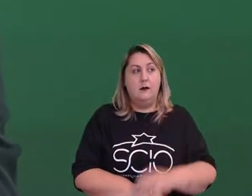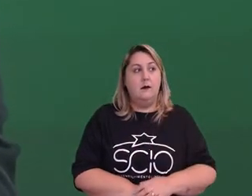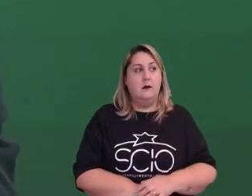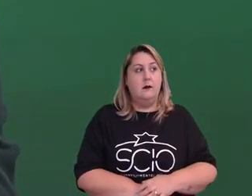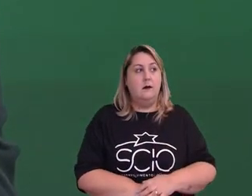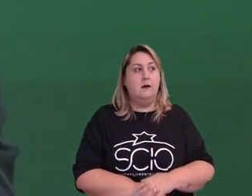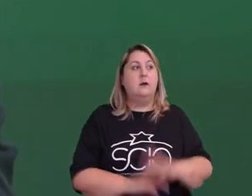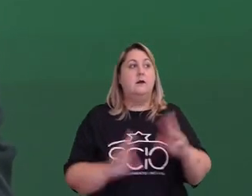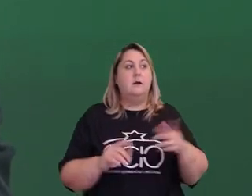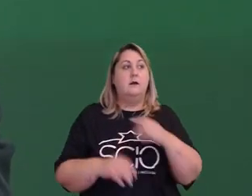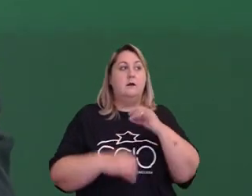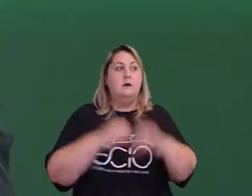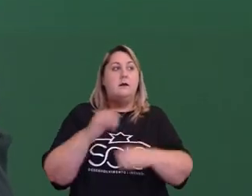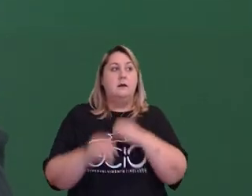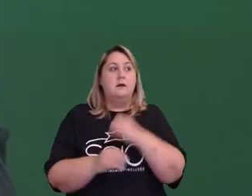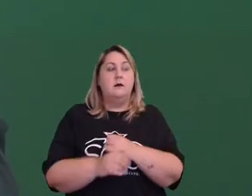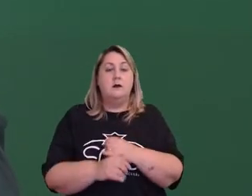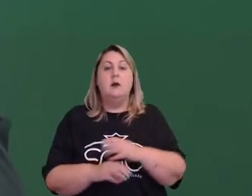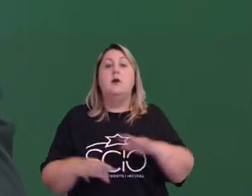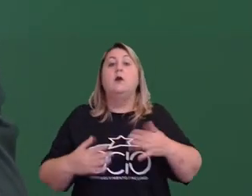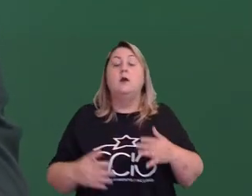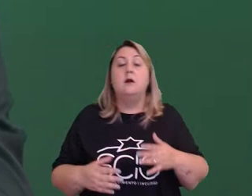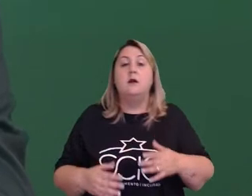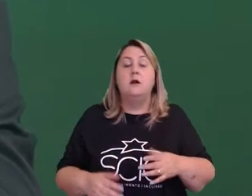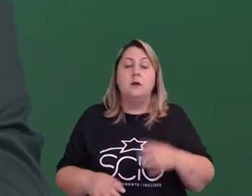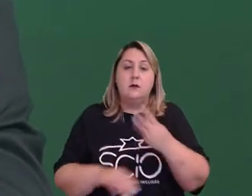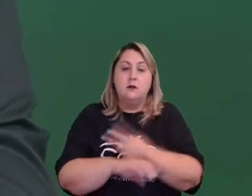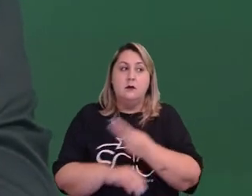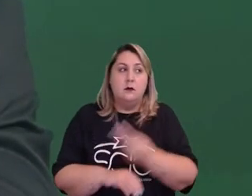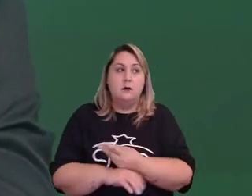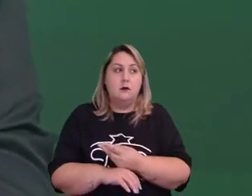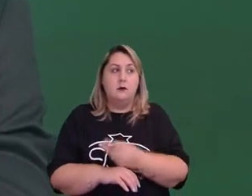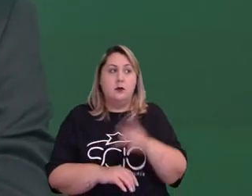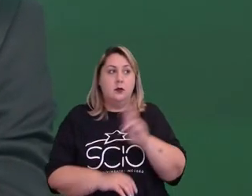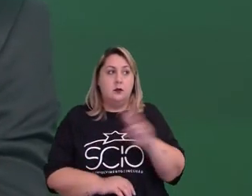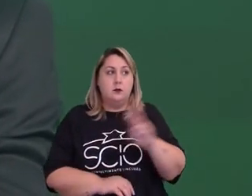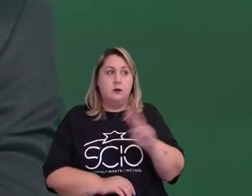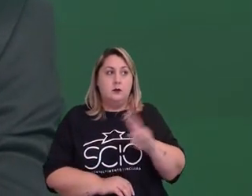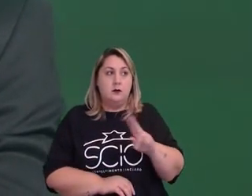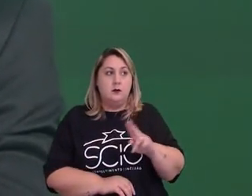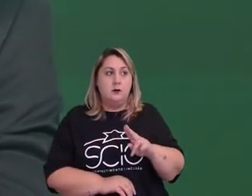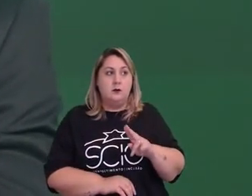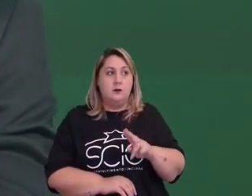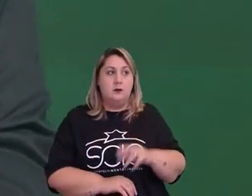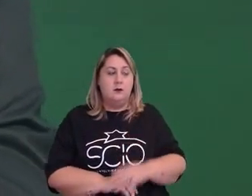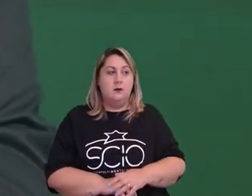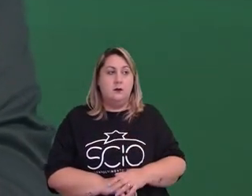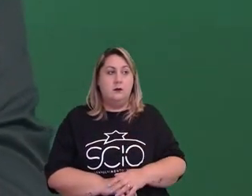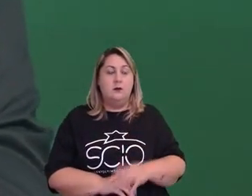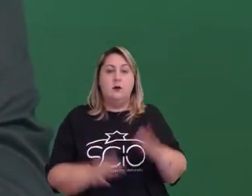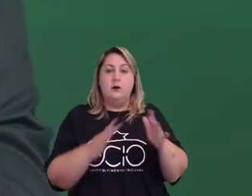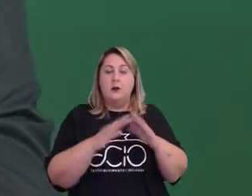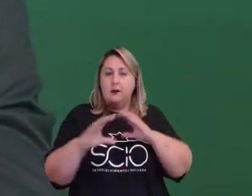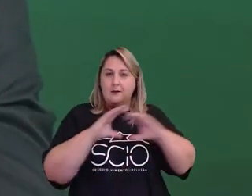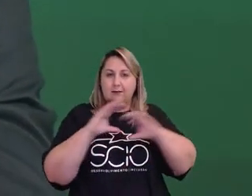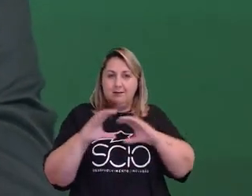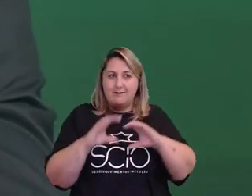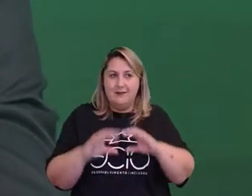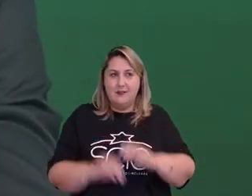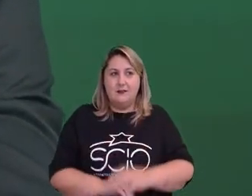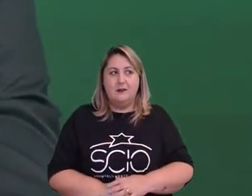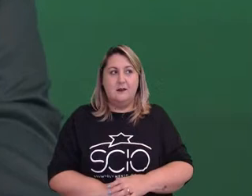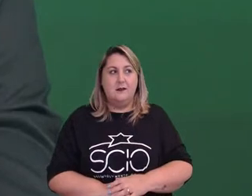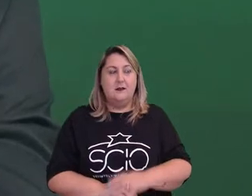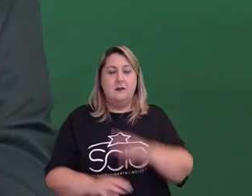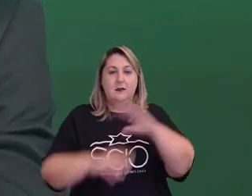todas as minhas redes sociais, tá? Então, quando você mandar um WhatsApp, escreve o nome lá para mim, para a gente manter a comunicação. E eu vou dar